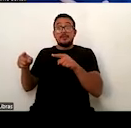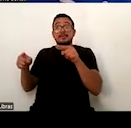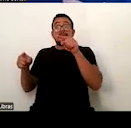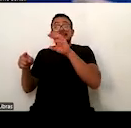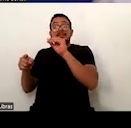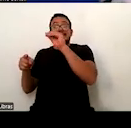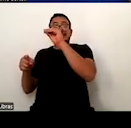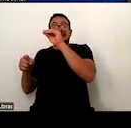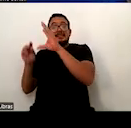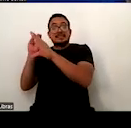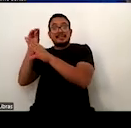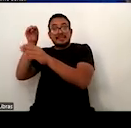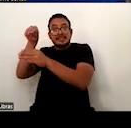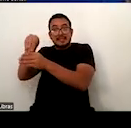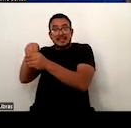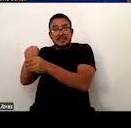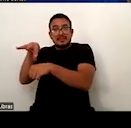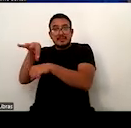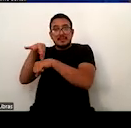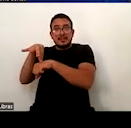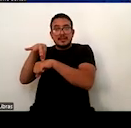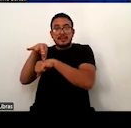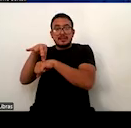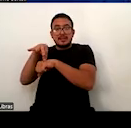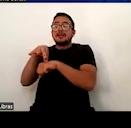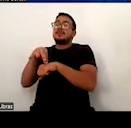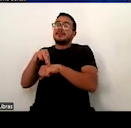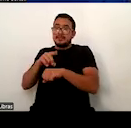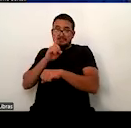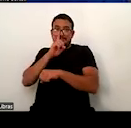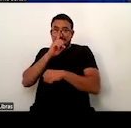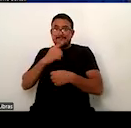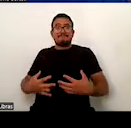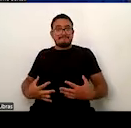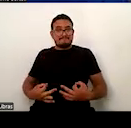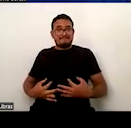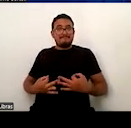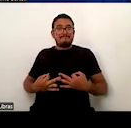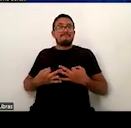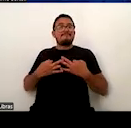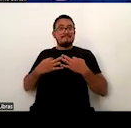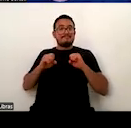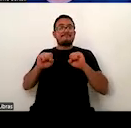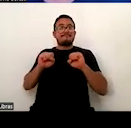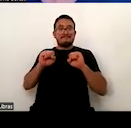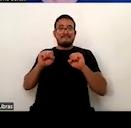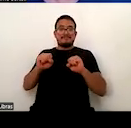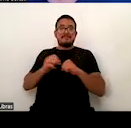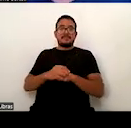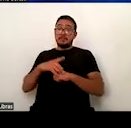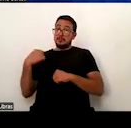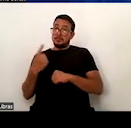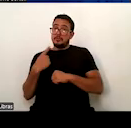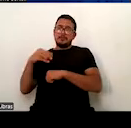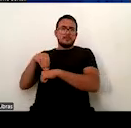cancerígena também. Então a gente tenta reduzir e induzir o paciente a se alimentar com uma quantidade menor de carne